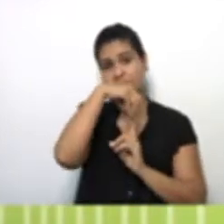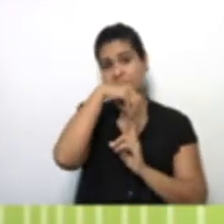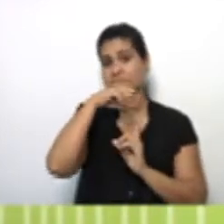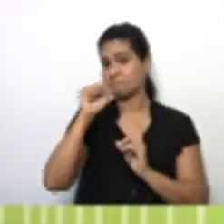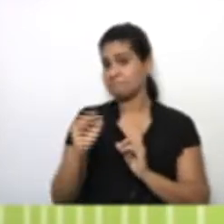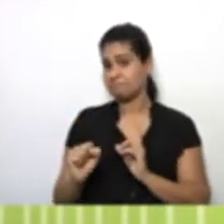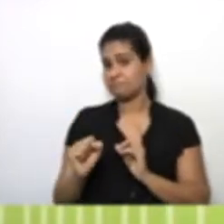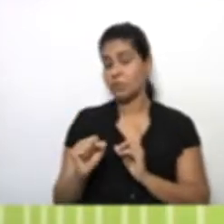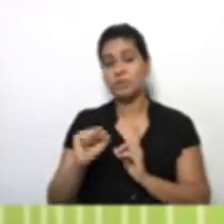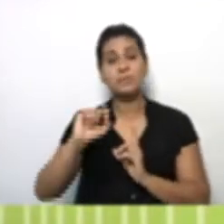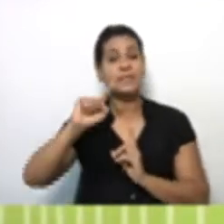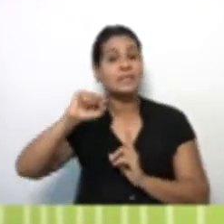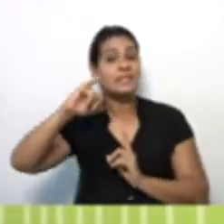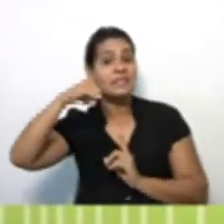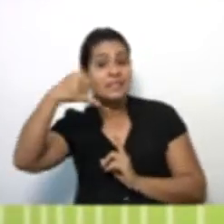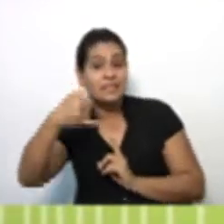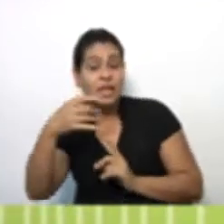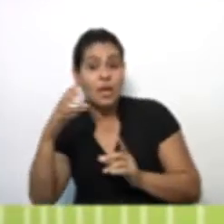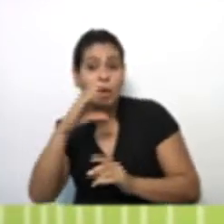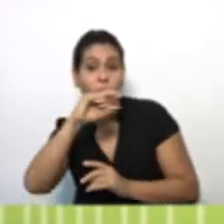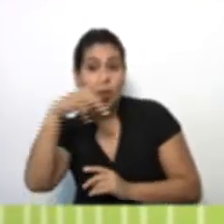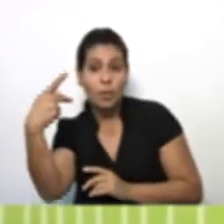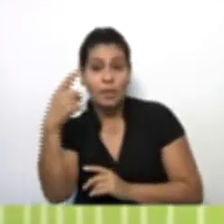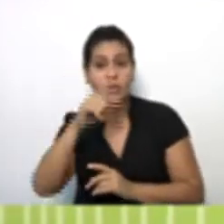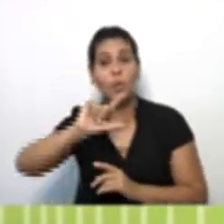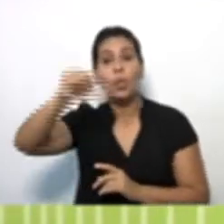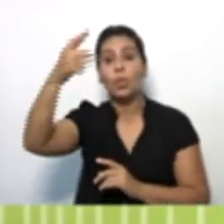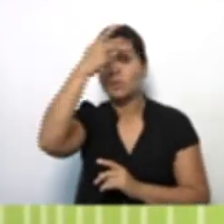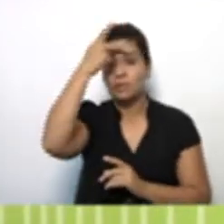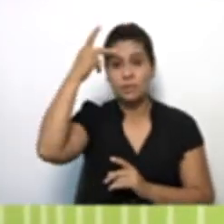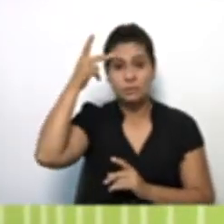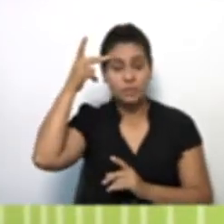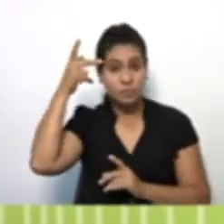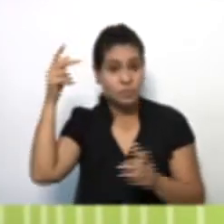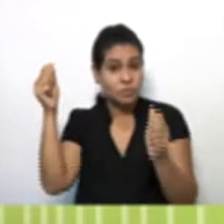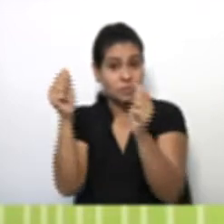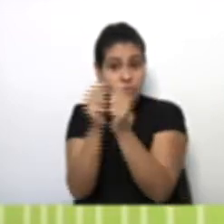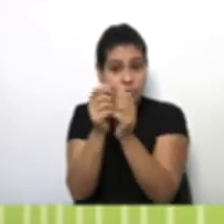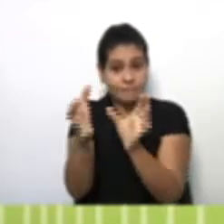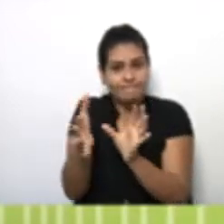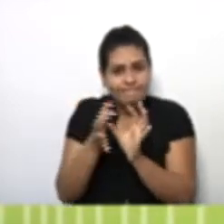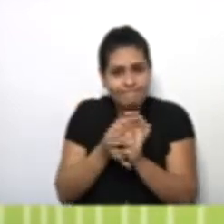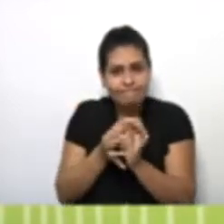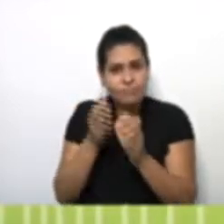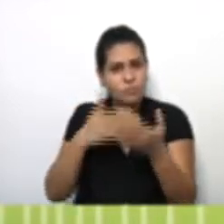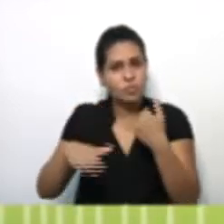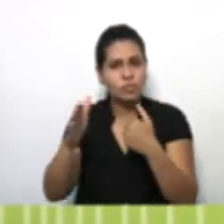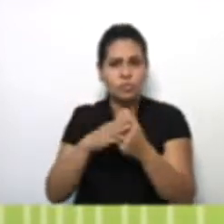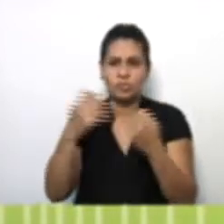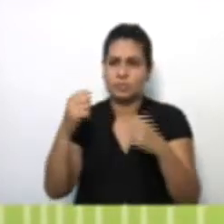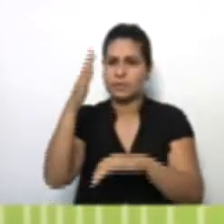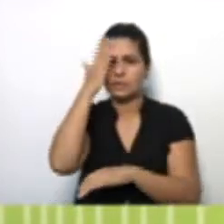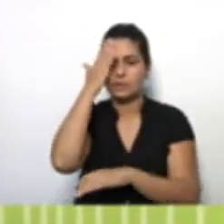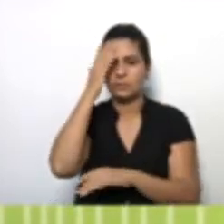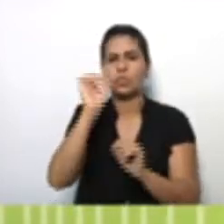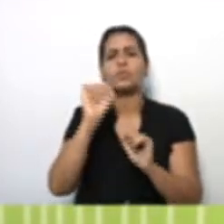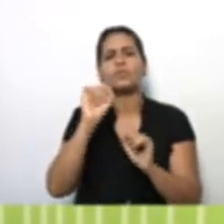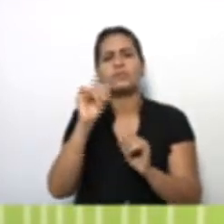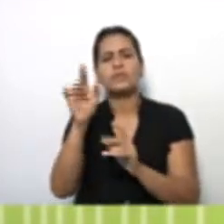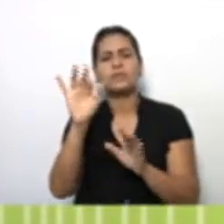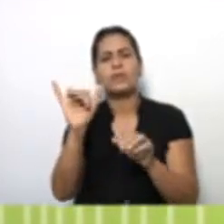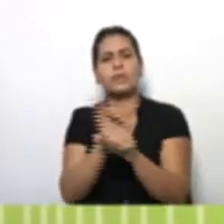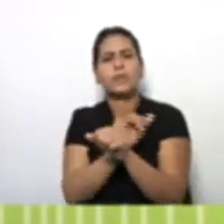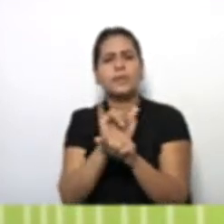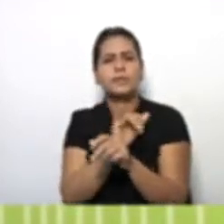tá? Mas se é uma cooperativa e tem outros cooperados, é interessante que todos tenham conhecimento do que está sendo planejado, tá